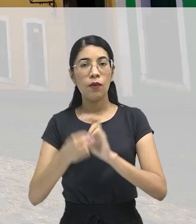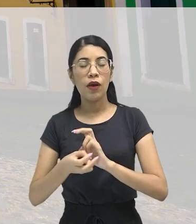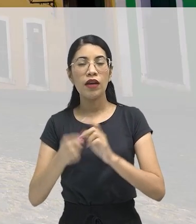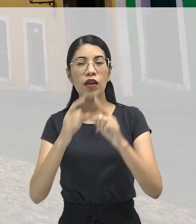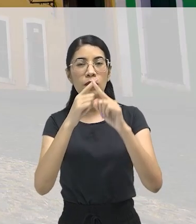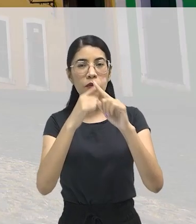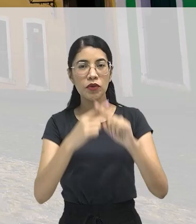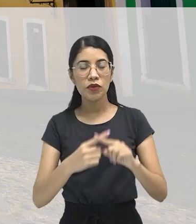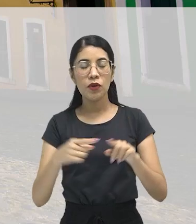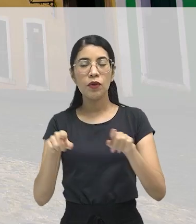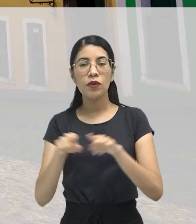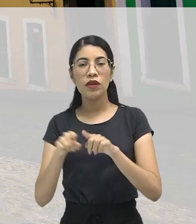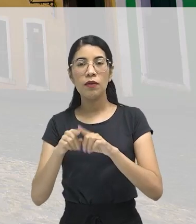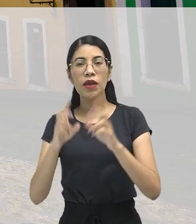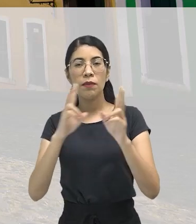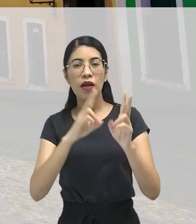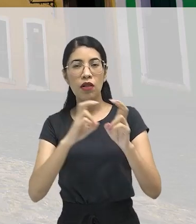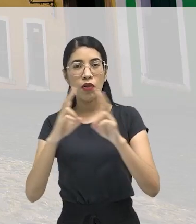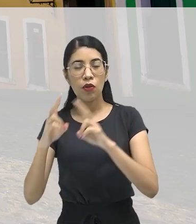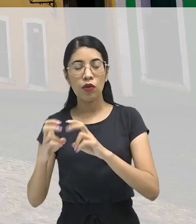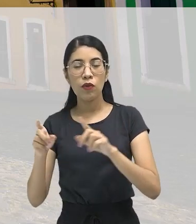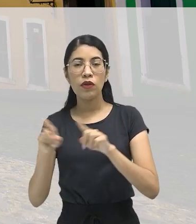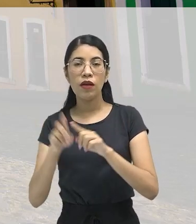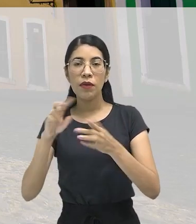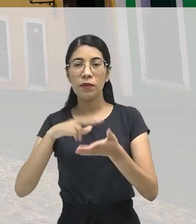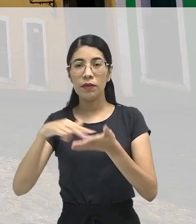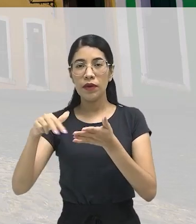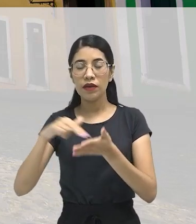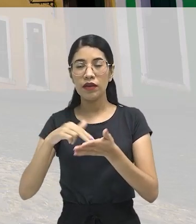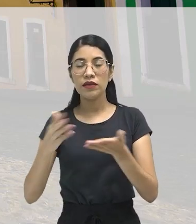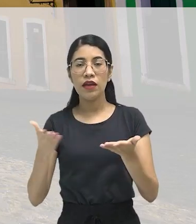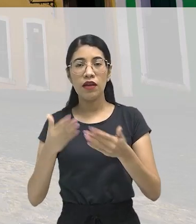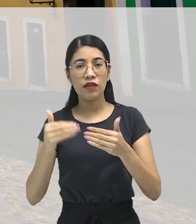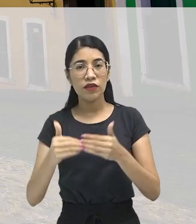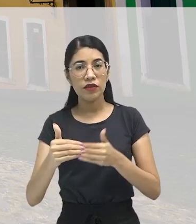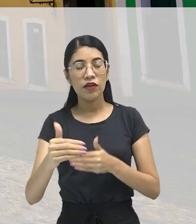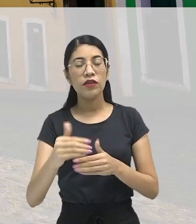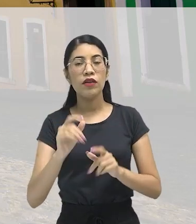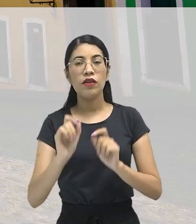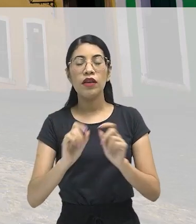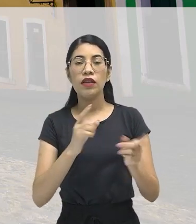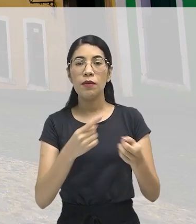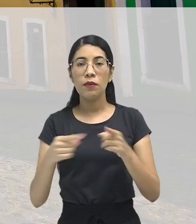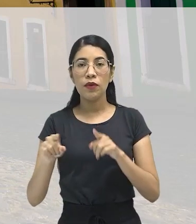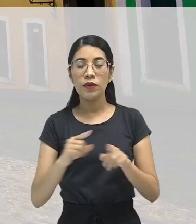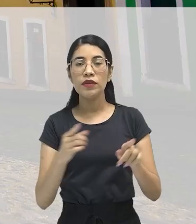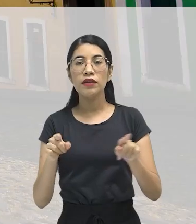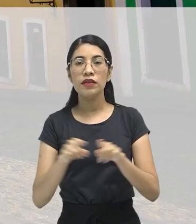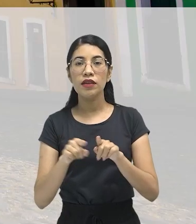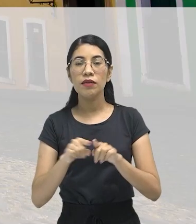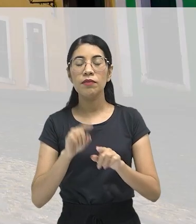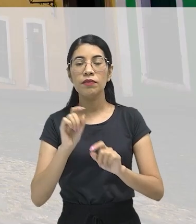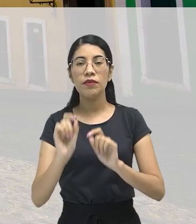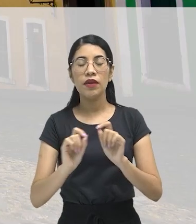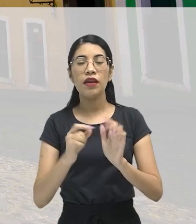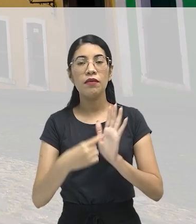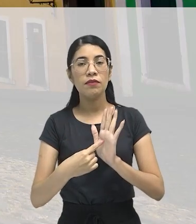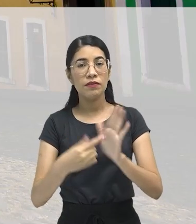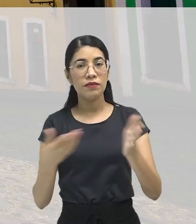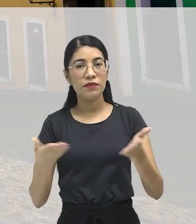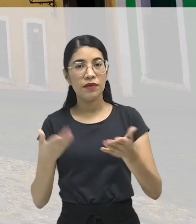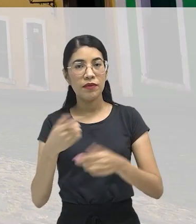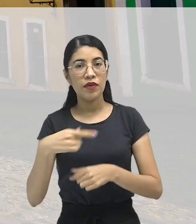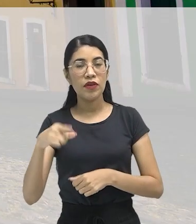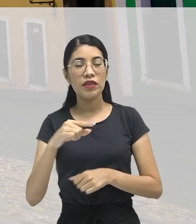ser jogo, para ser luta e para ser dança. Vamos continuar nessa parte da musicalidade e eu quero apresentar